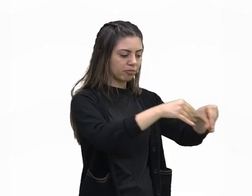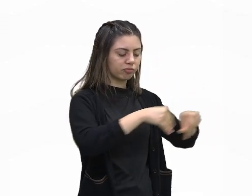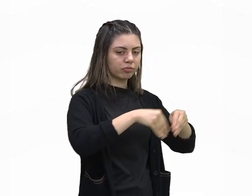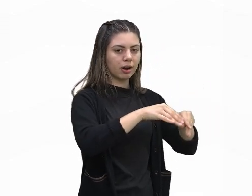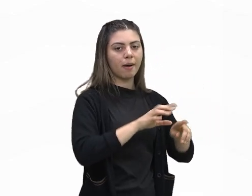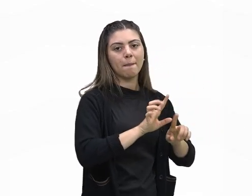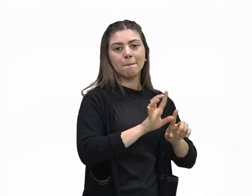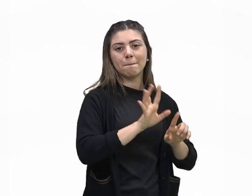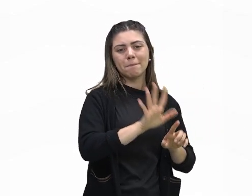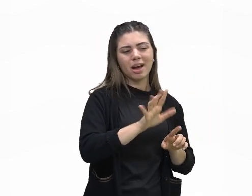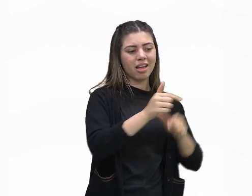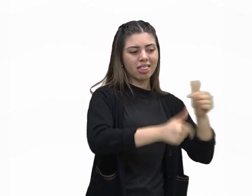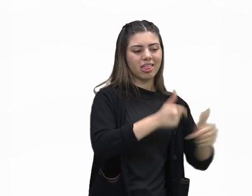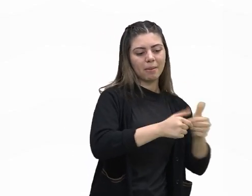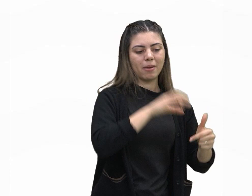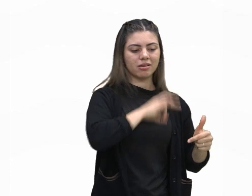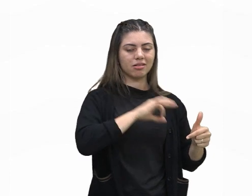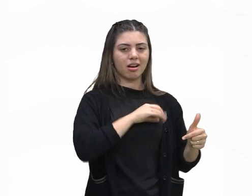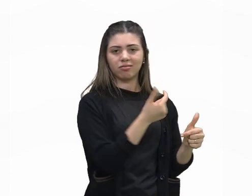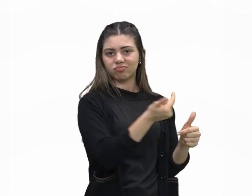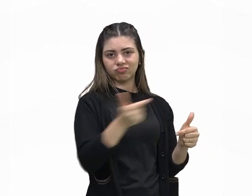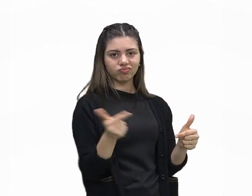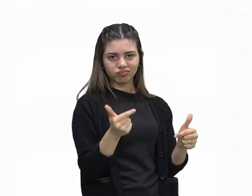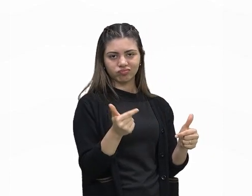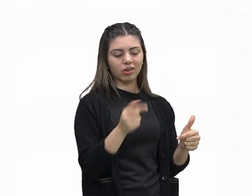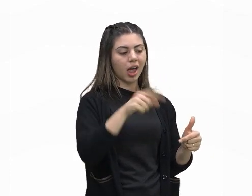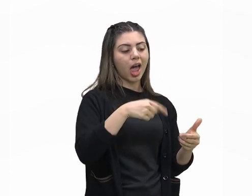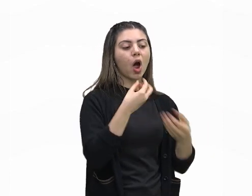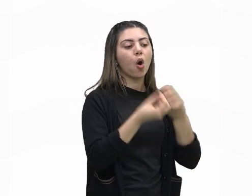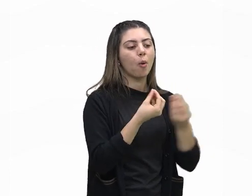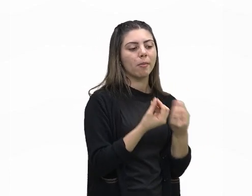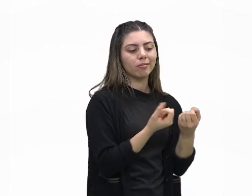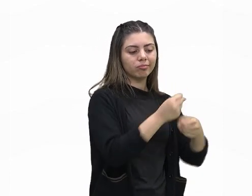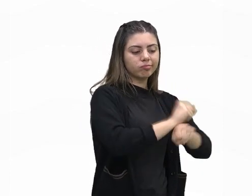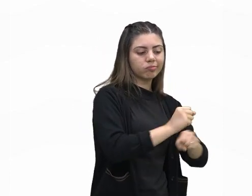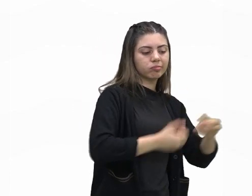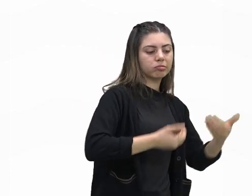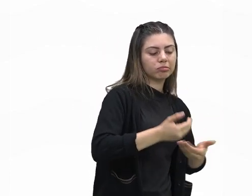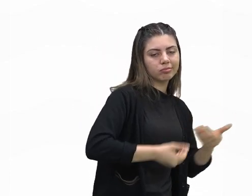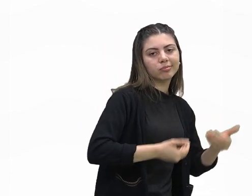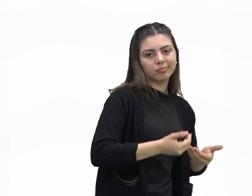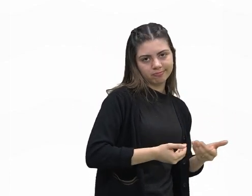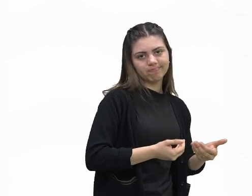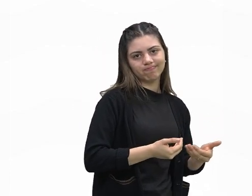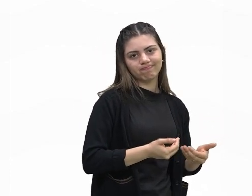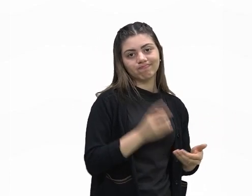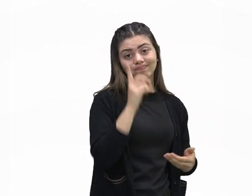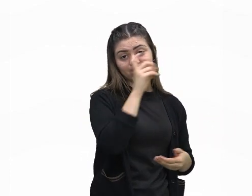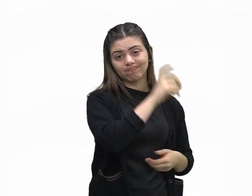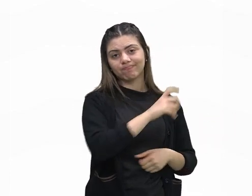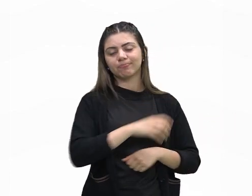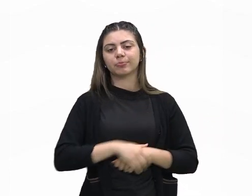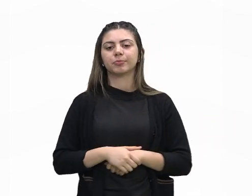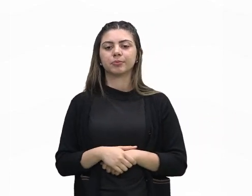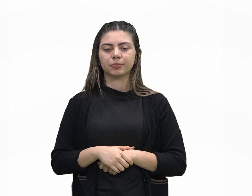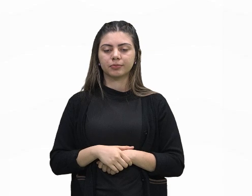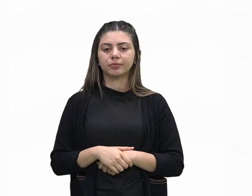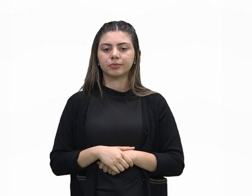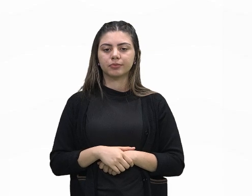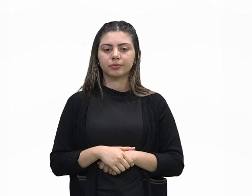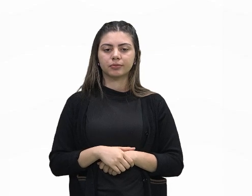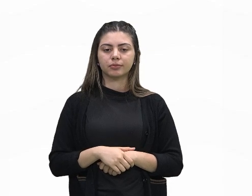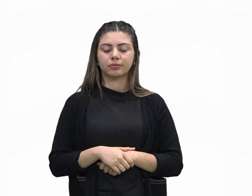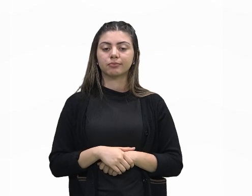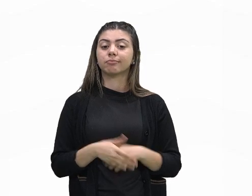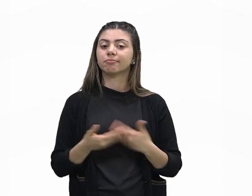trabalho assalariado. Era em torno de servidão e também de escravidão. Então, esse